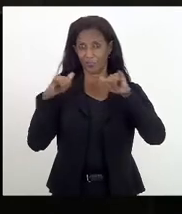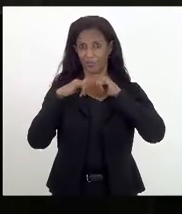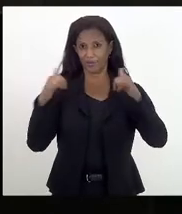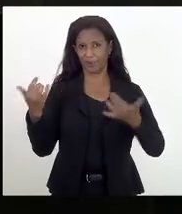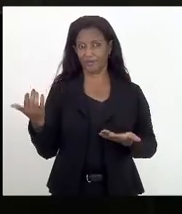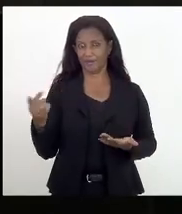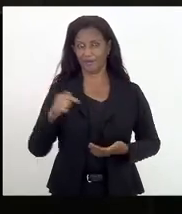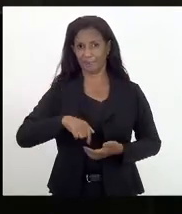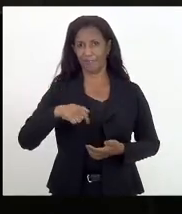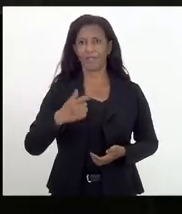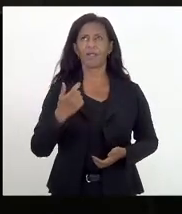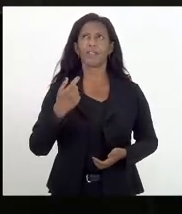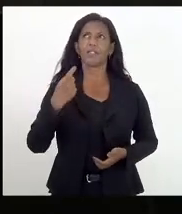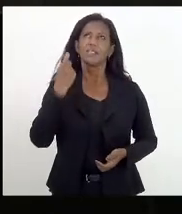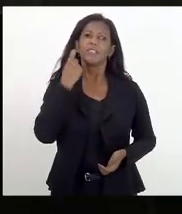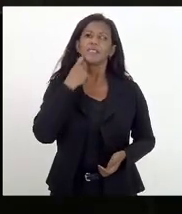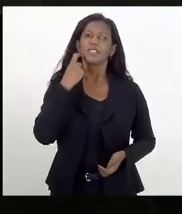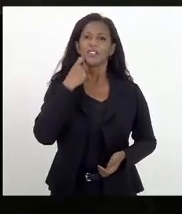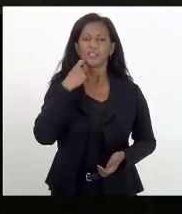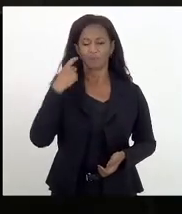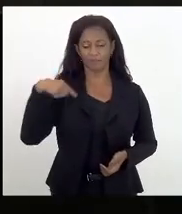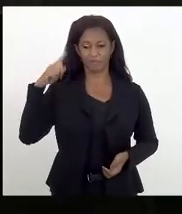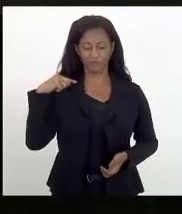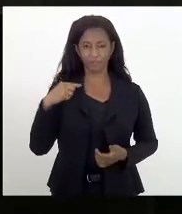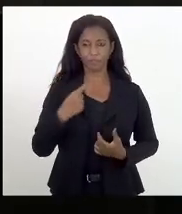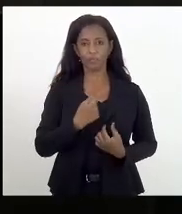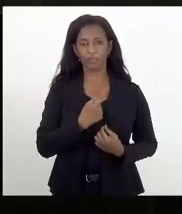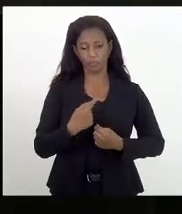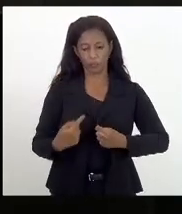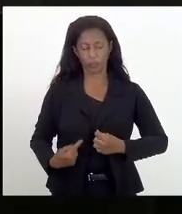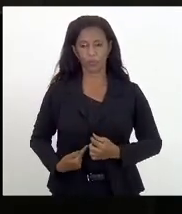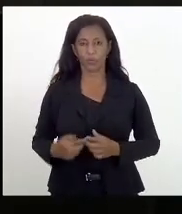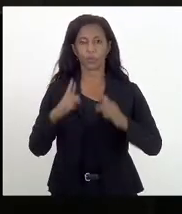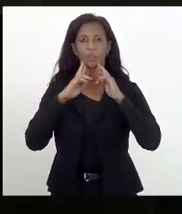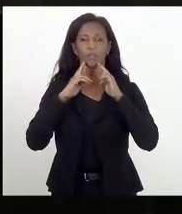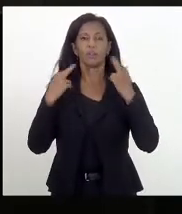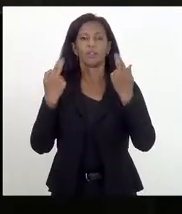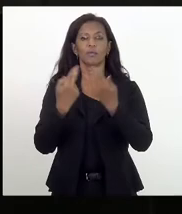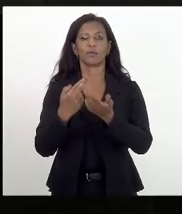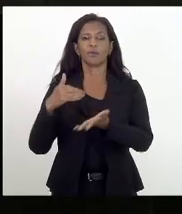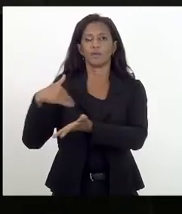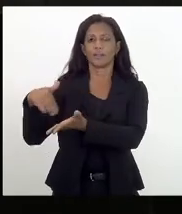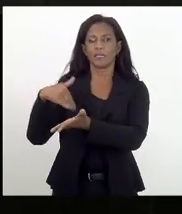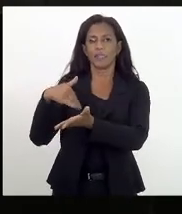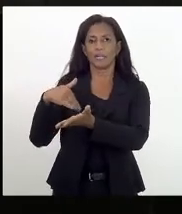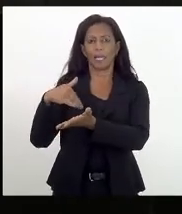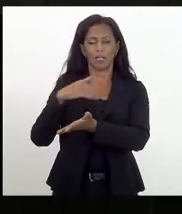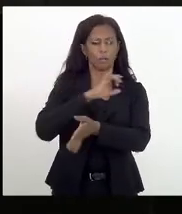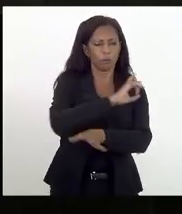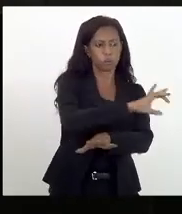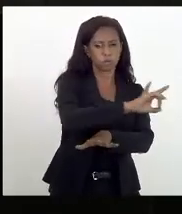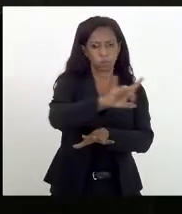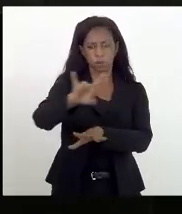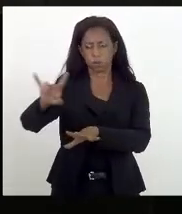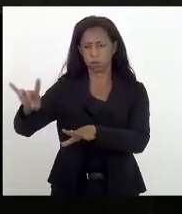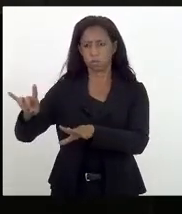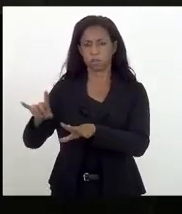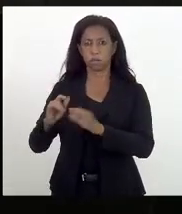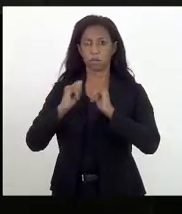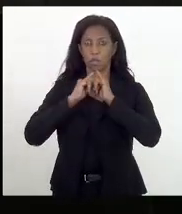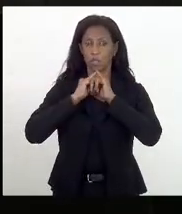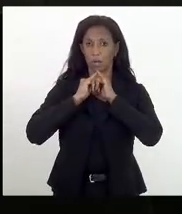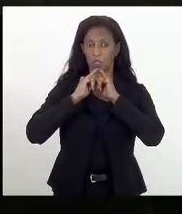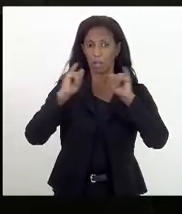na última sexta-feira o governador reuniu o seu secretariado e anunciou